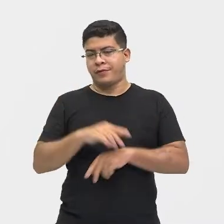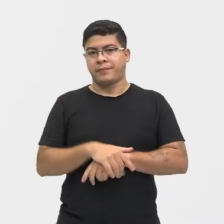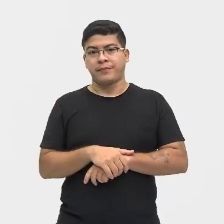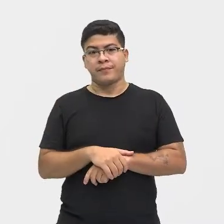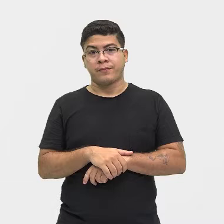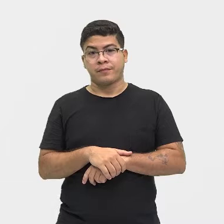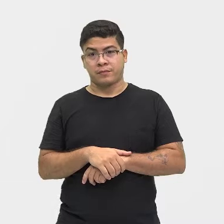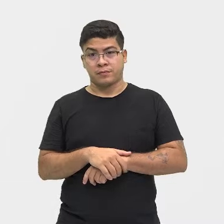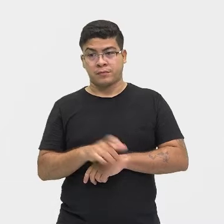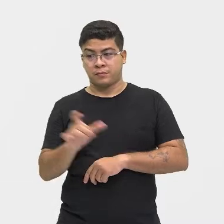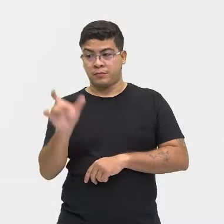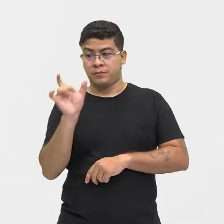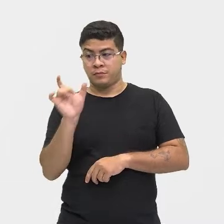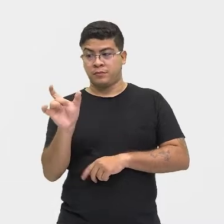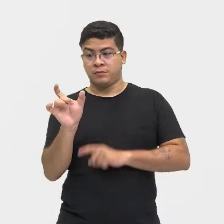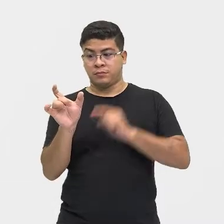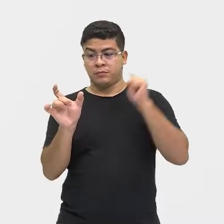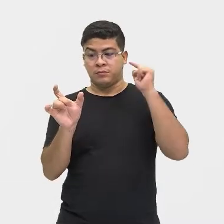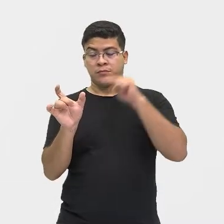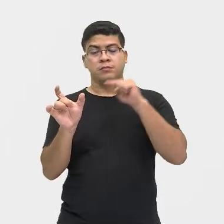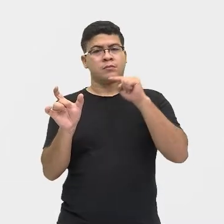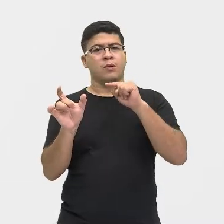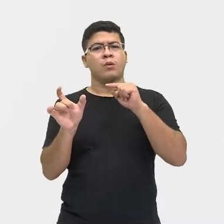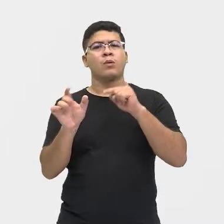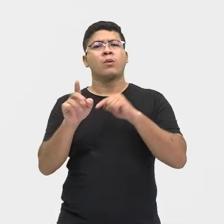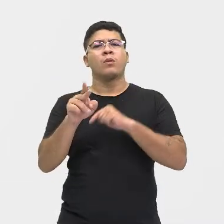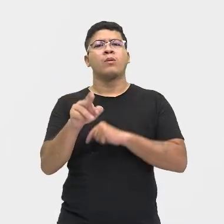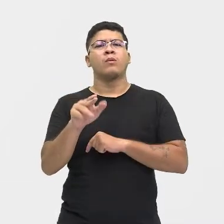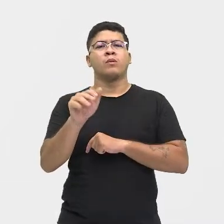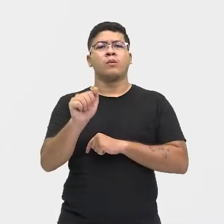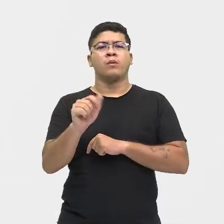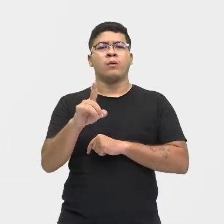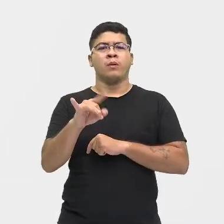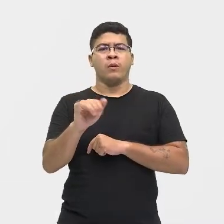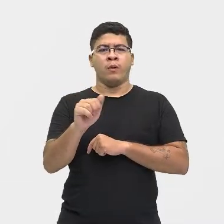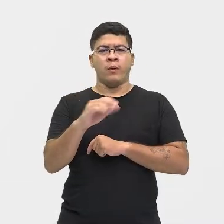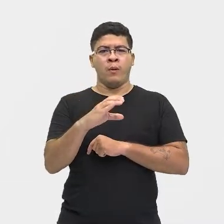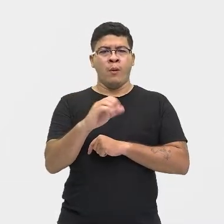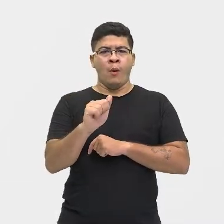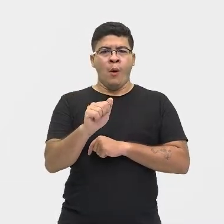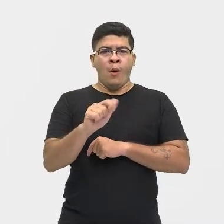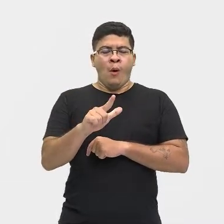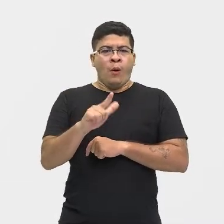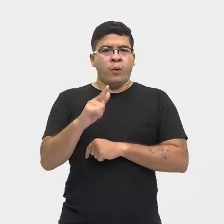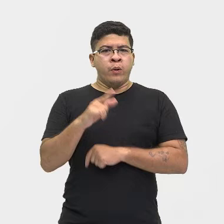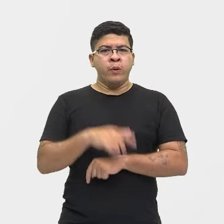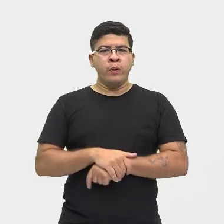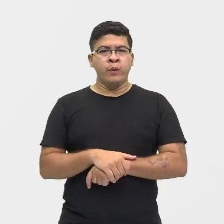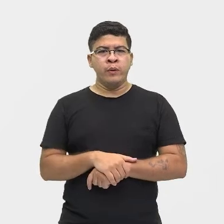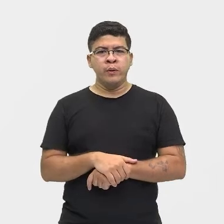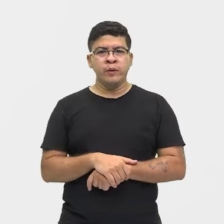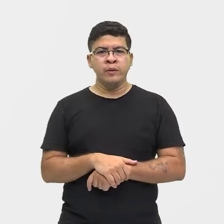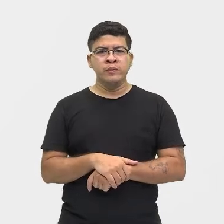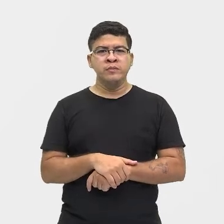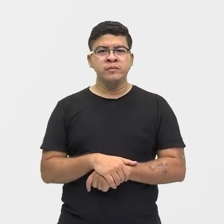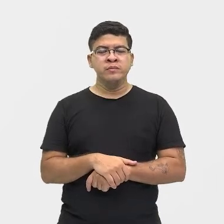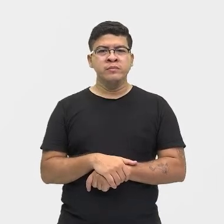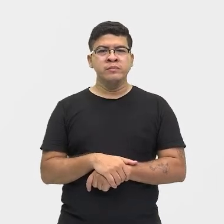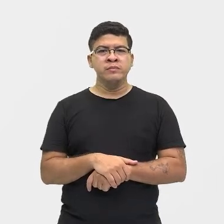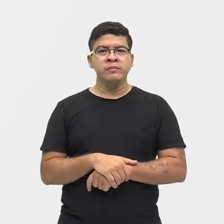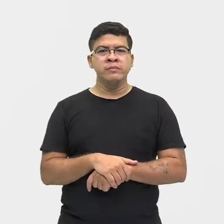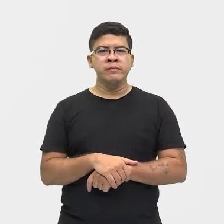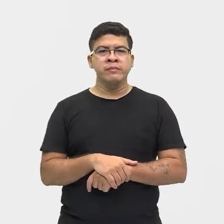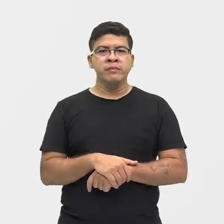o nome do radical. O que é o radical? É aquele que termina em il, metil, etil,